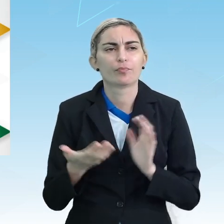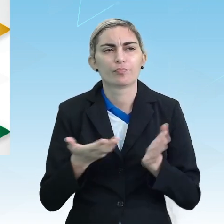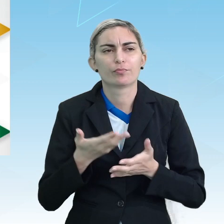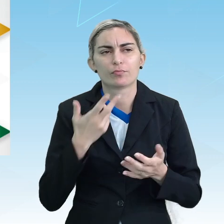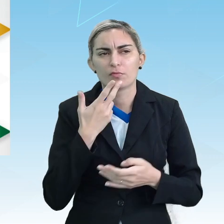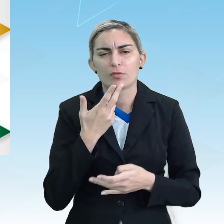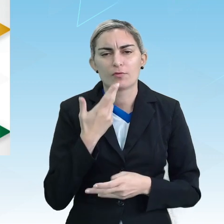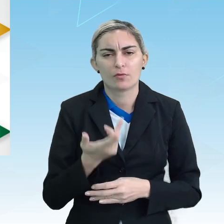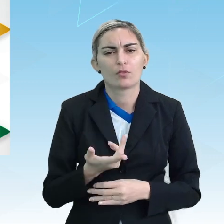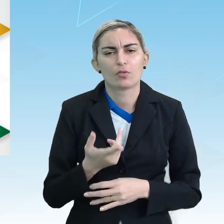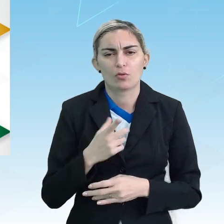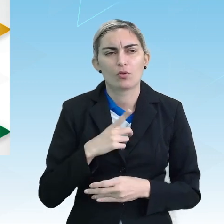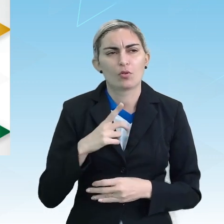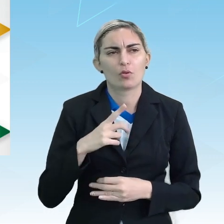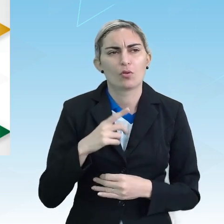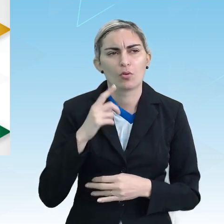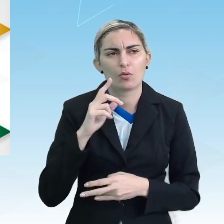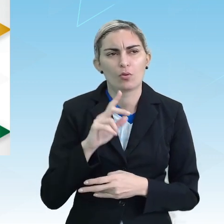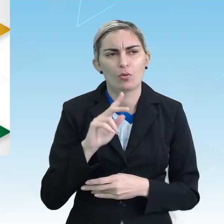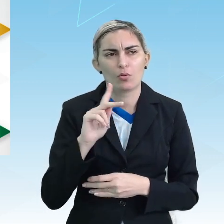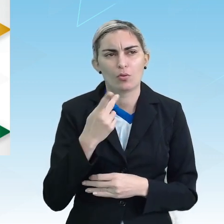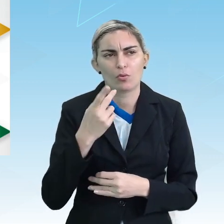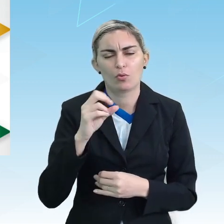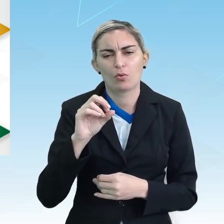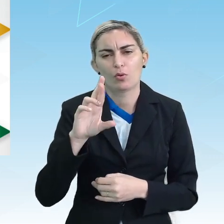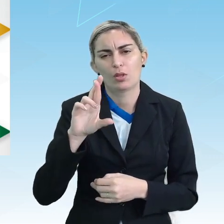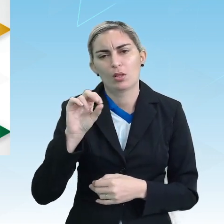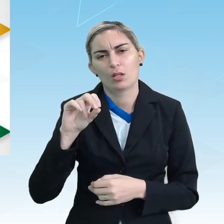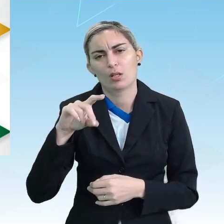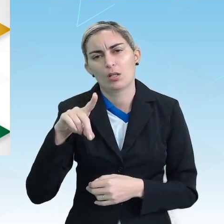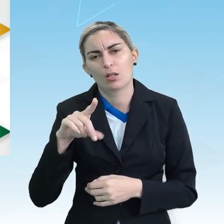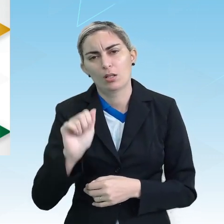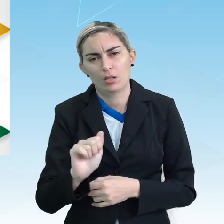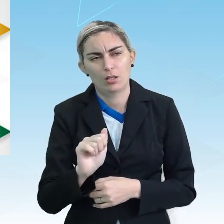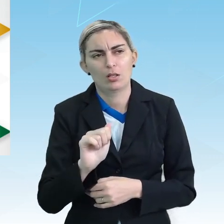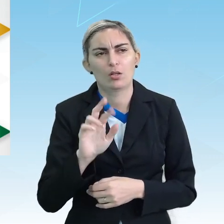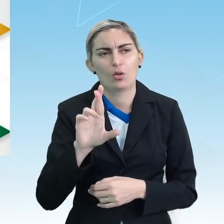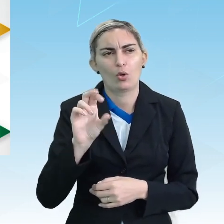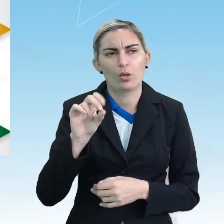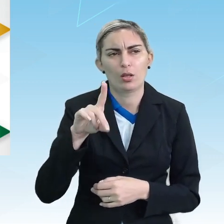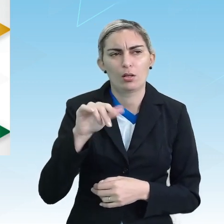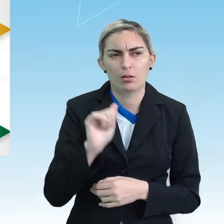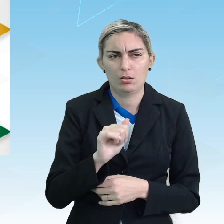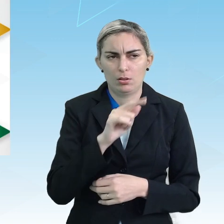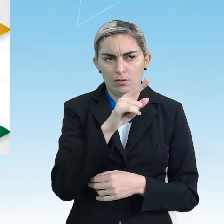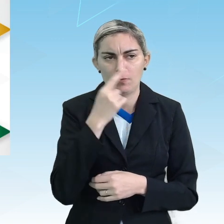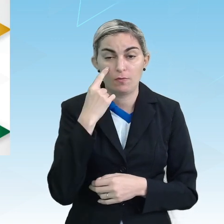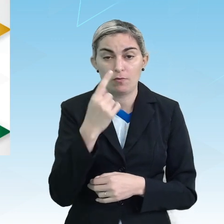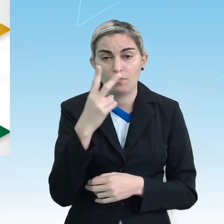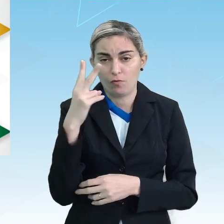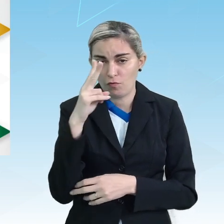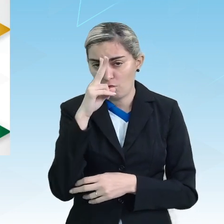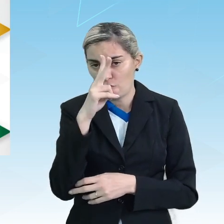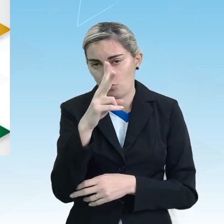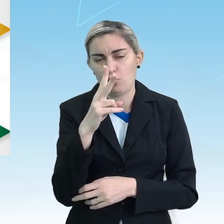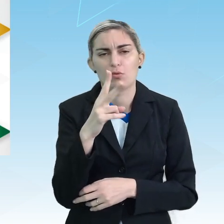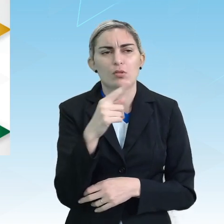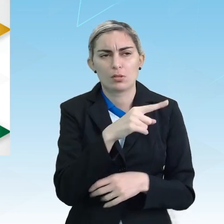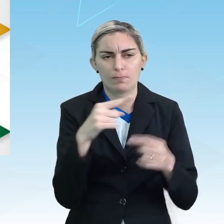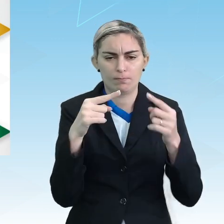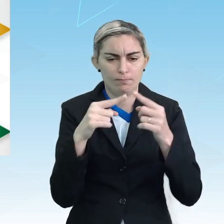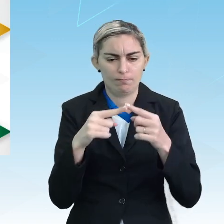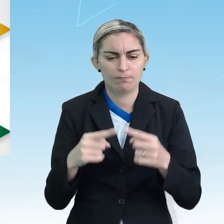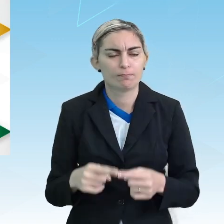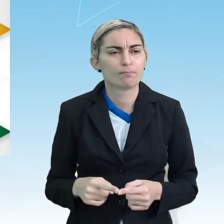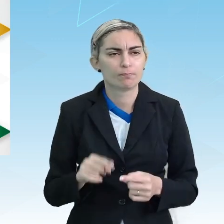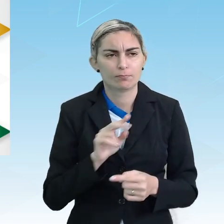sobre a rodana ou a polia. Ali na rodana fixa, a força que é aplicada, que a